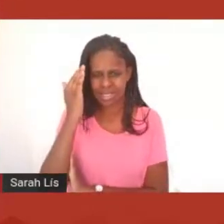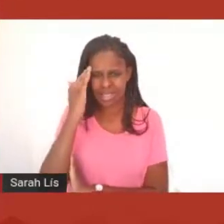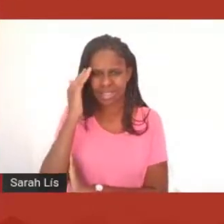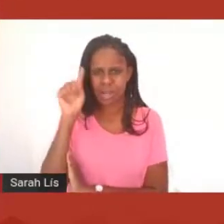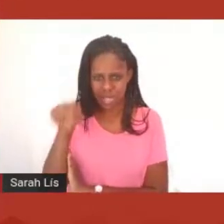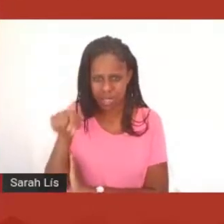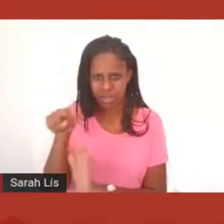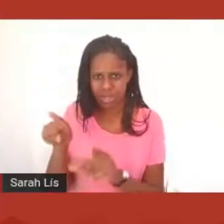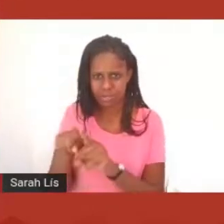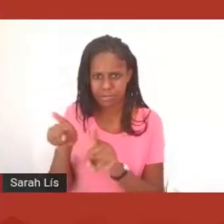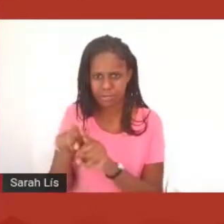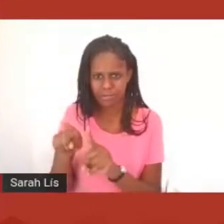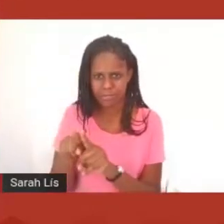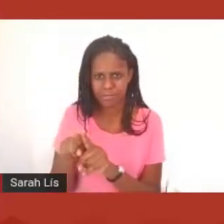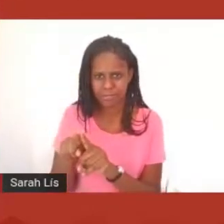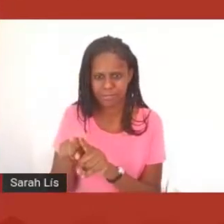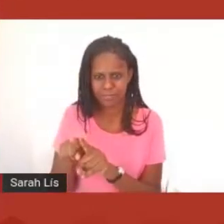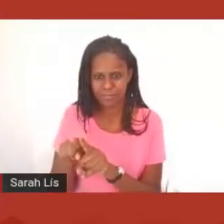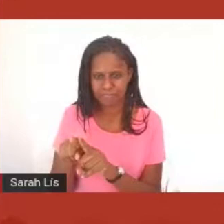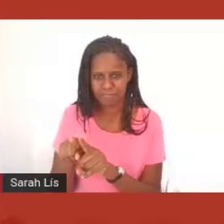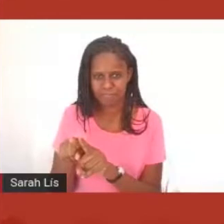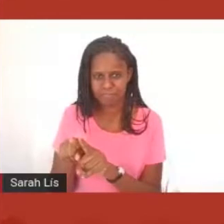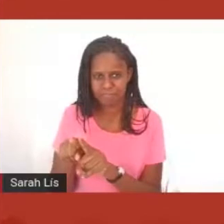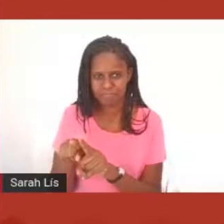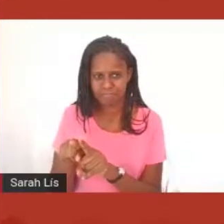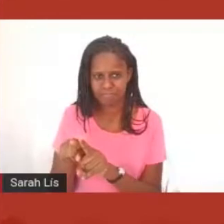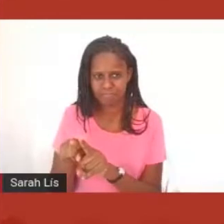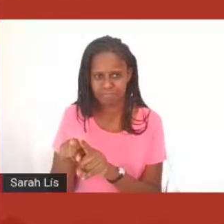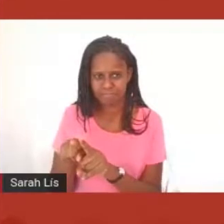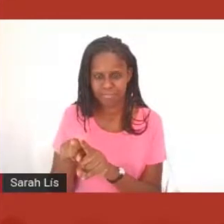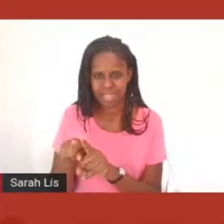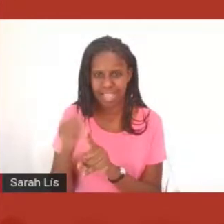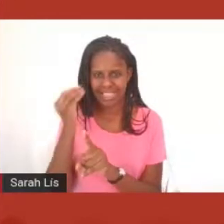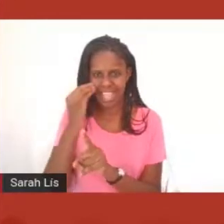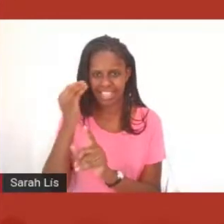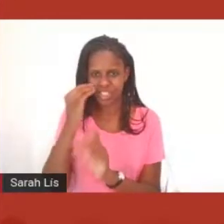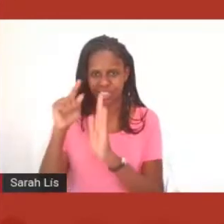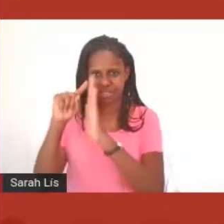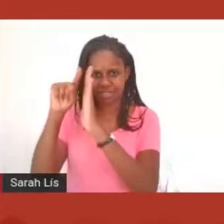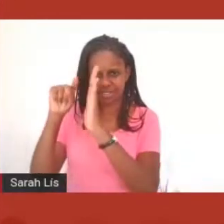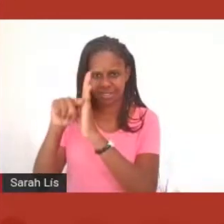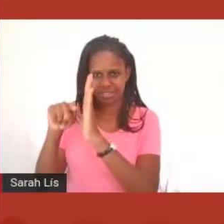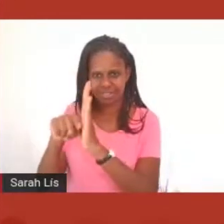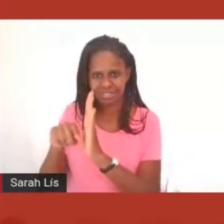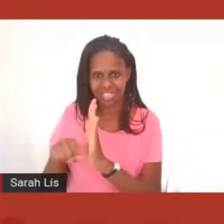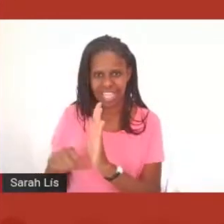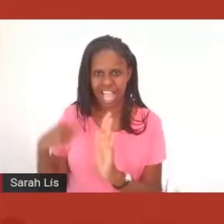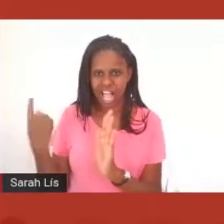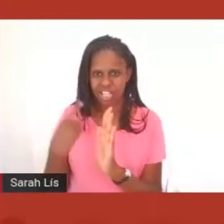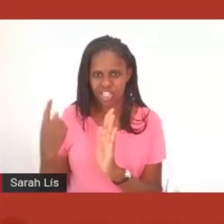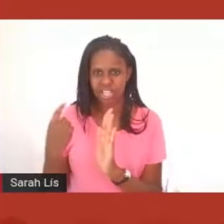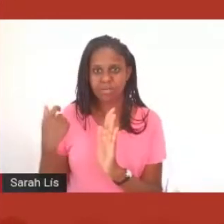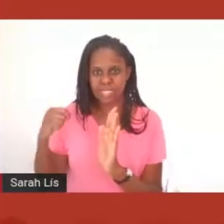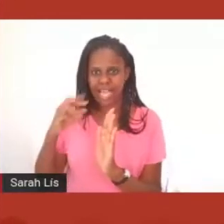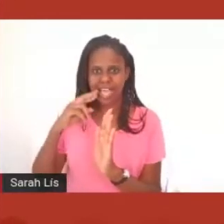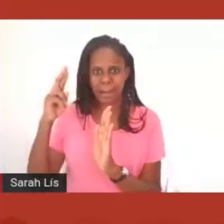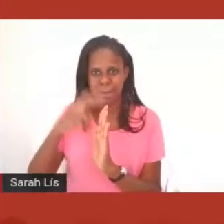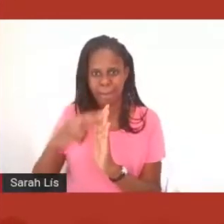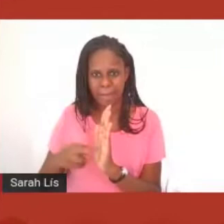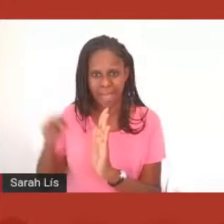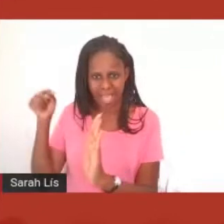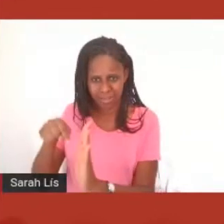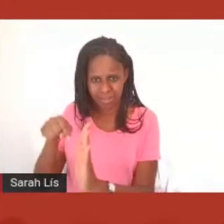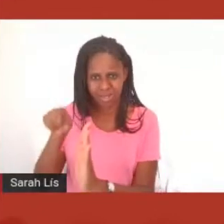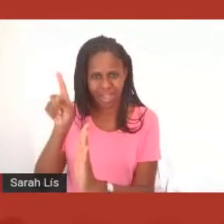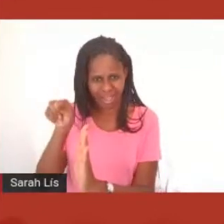resolver é o teste. É, eu concordo com a Ana.